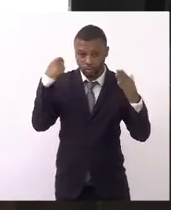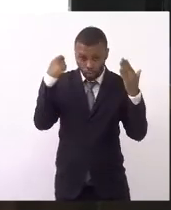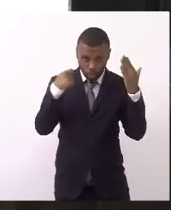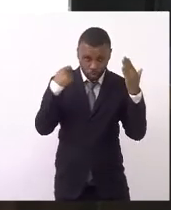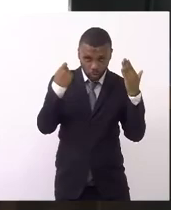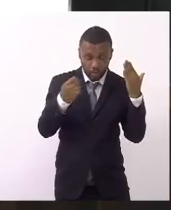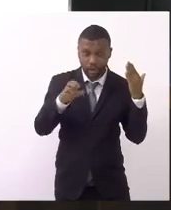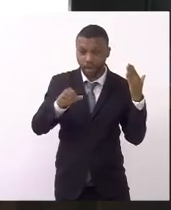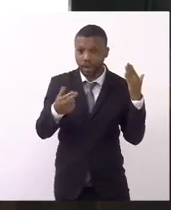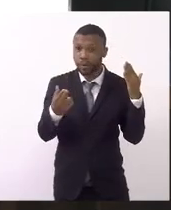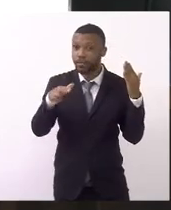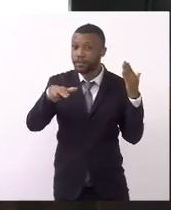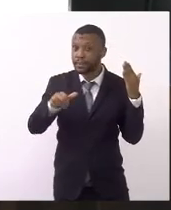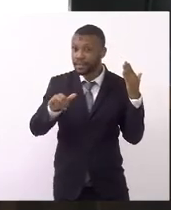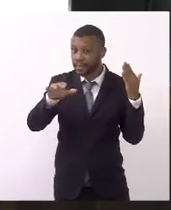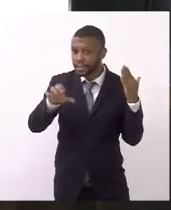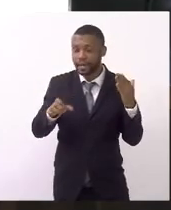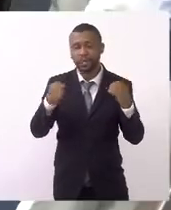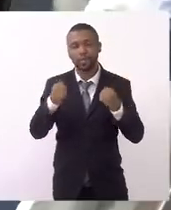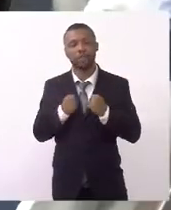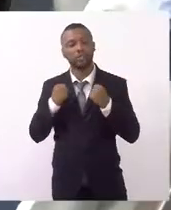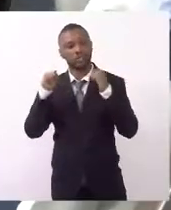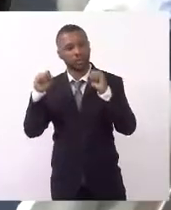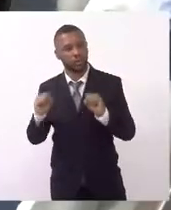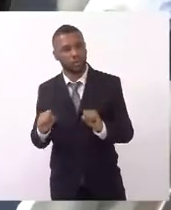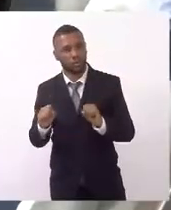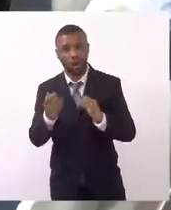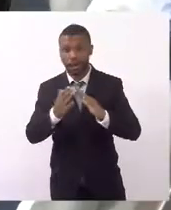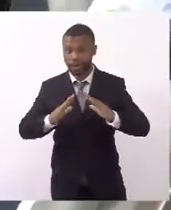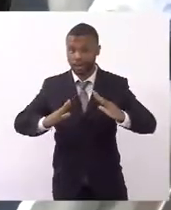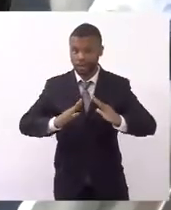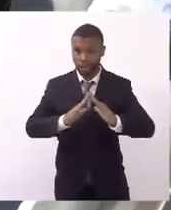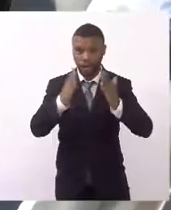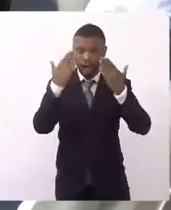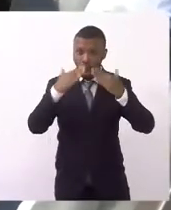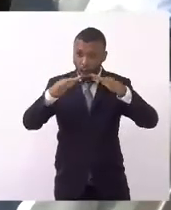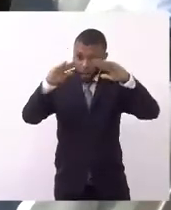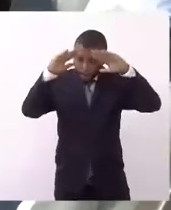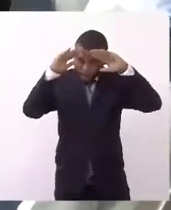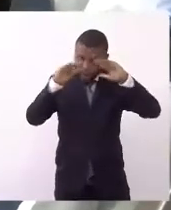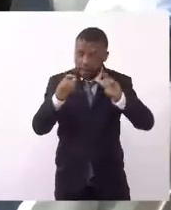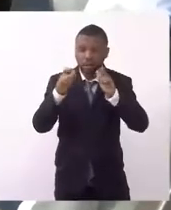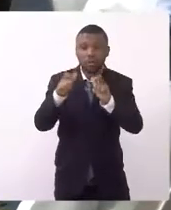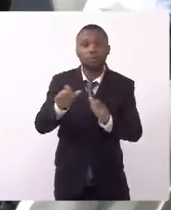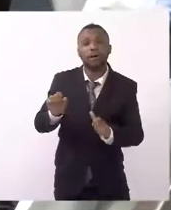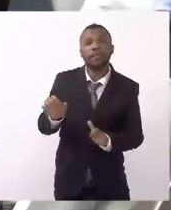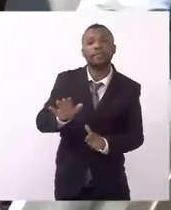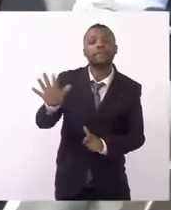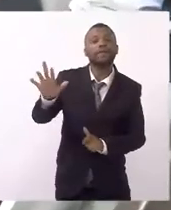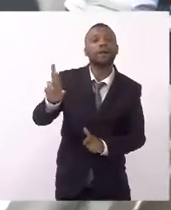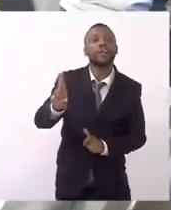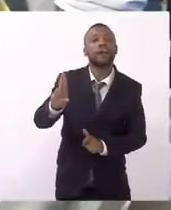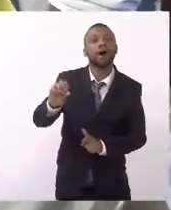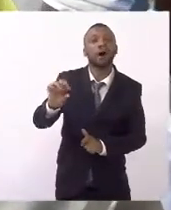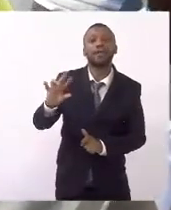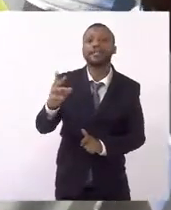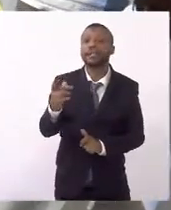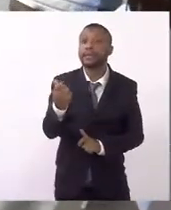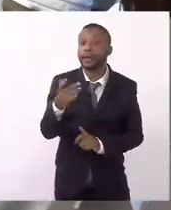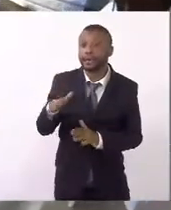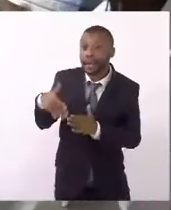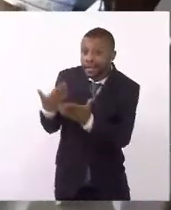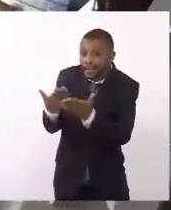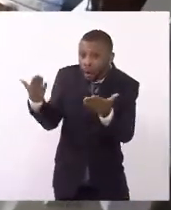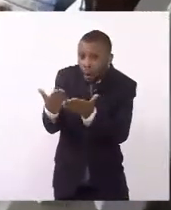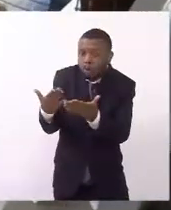de Xangô A Tenda Espírita dans un é uma casa de umbanda localizada na favela da Rocinha que tem